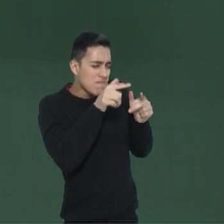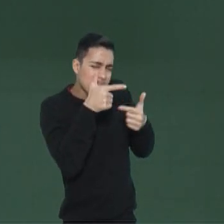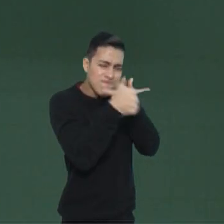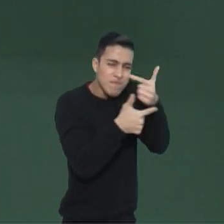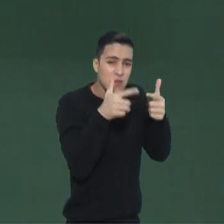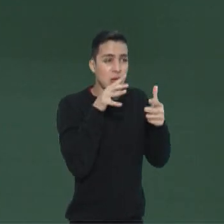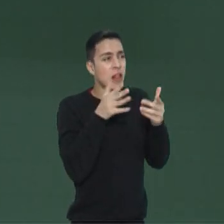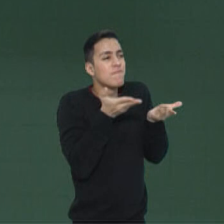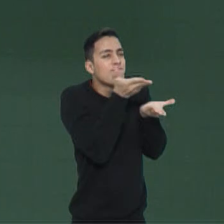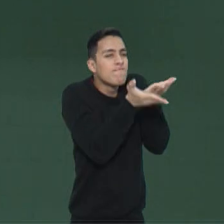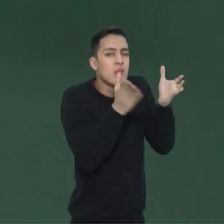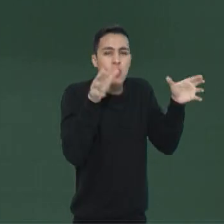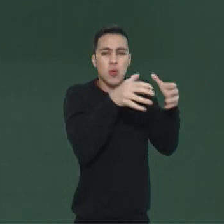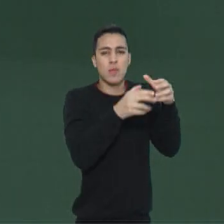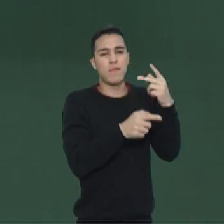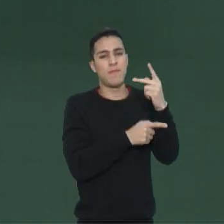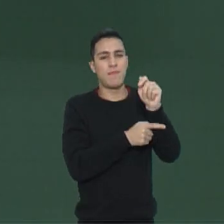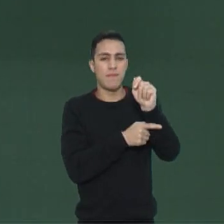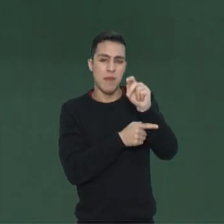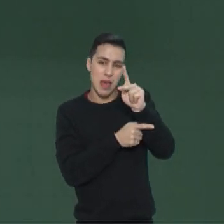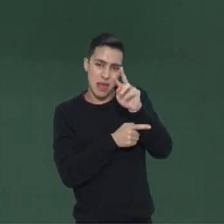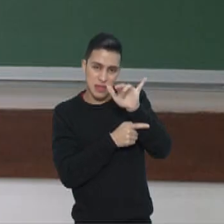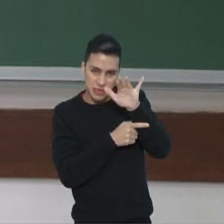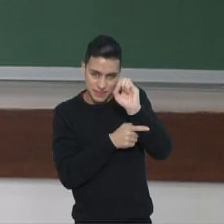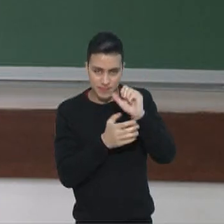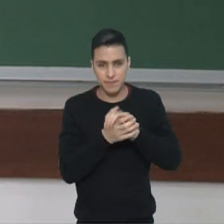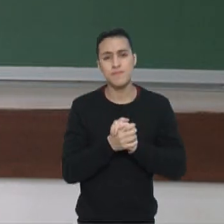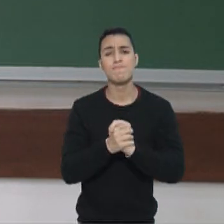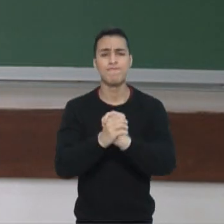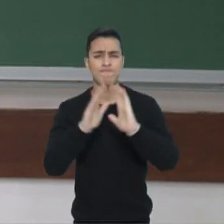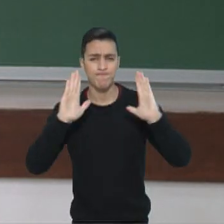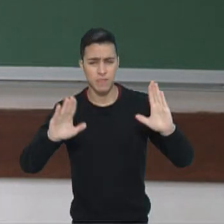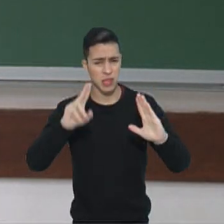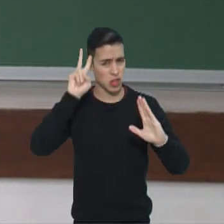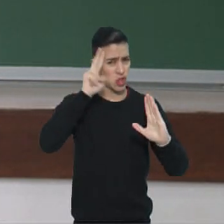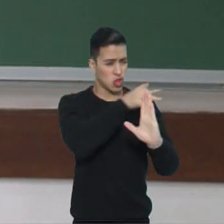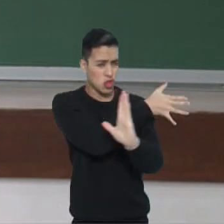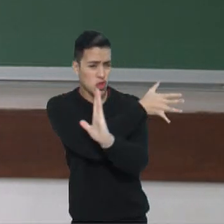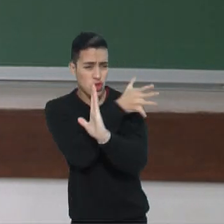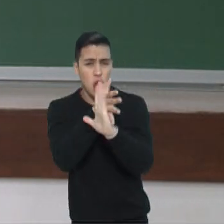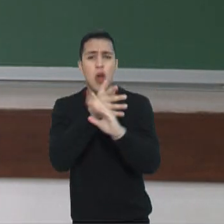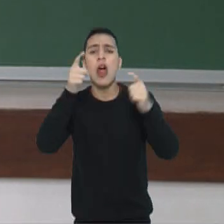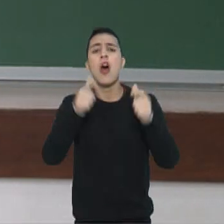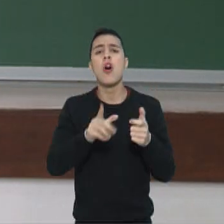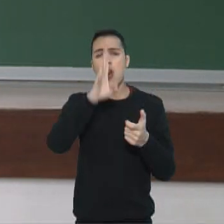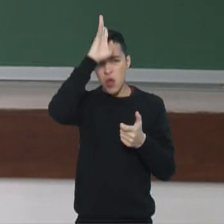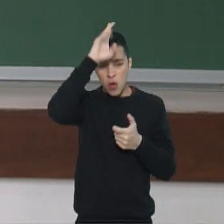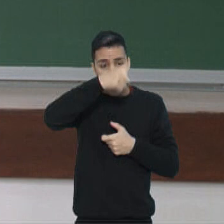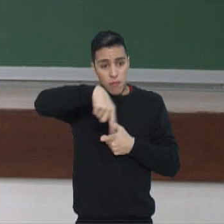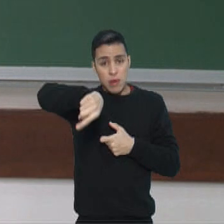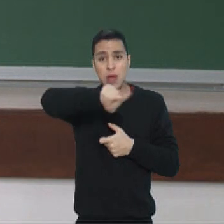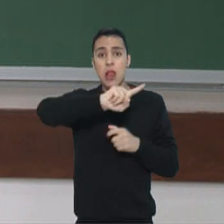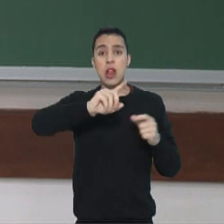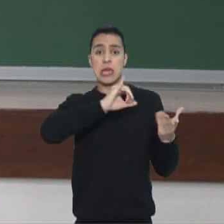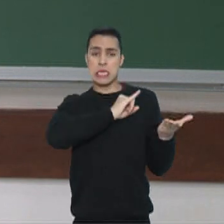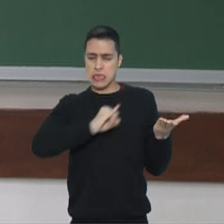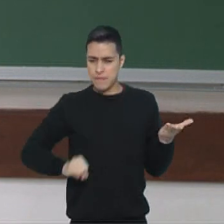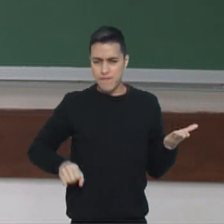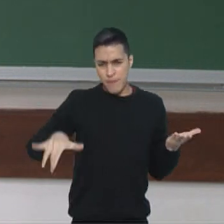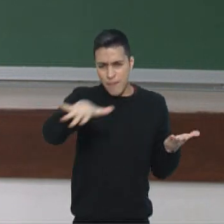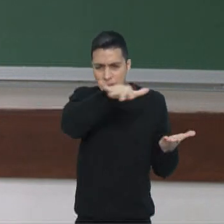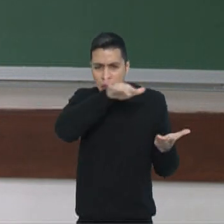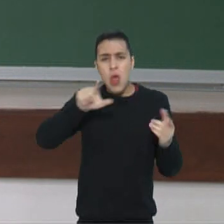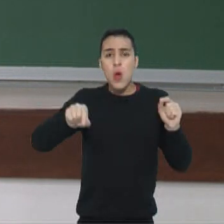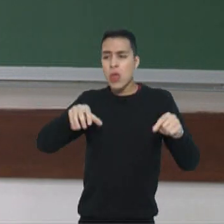patrícios, tá bom? Ao longo da história de Roma, pessoal, vocês sabem que o Império Romano adquiriam outras regiões